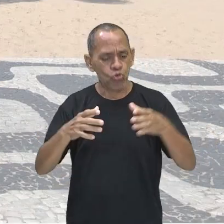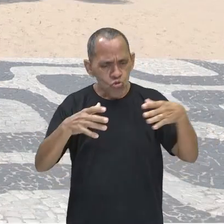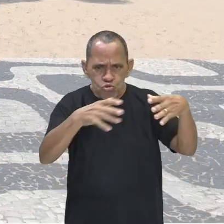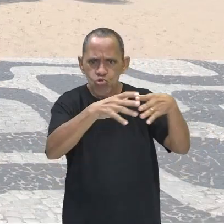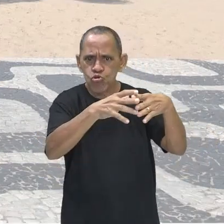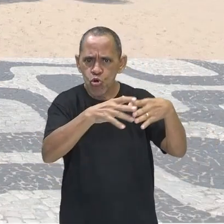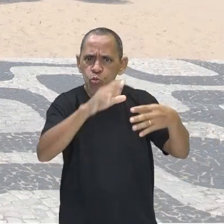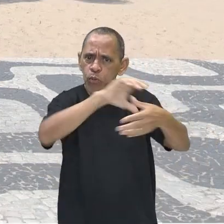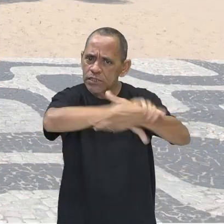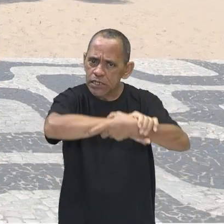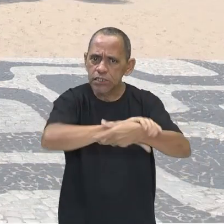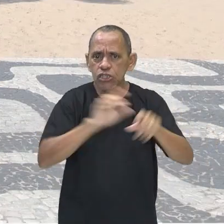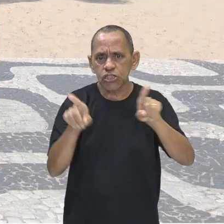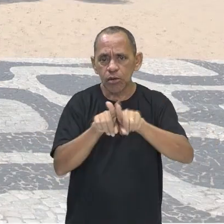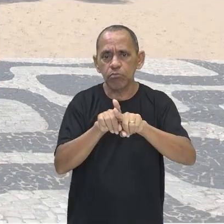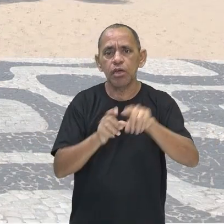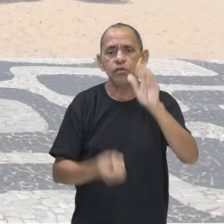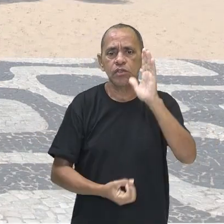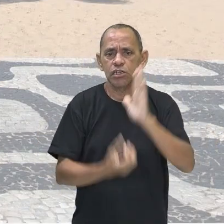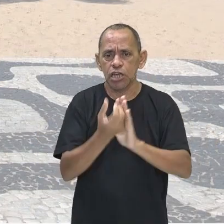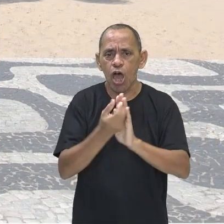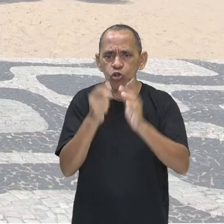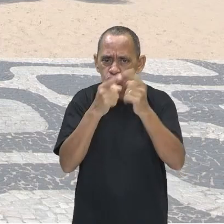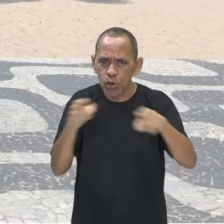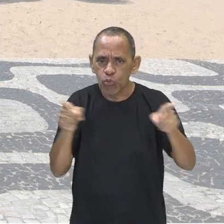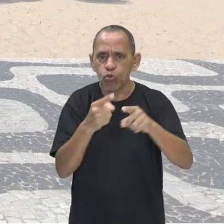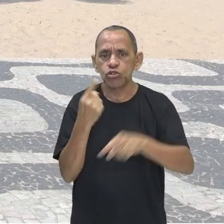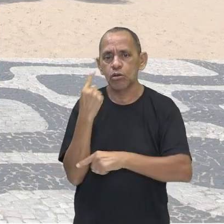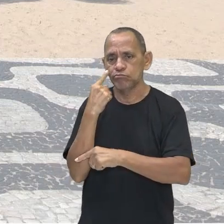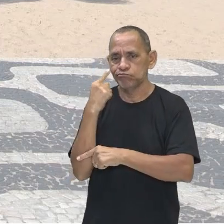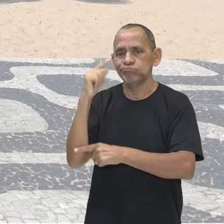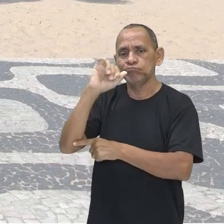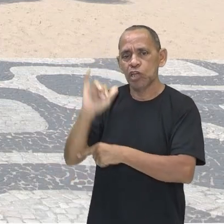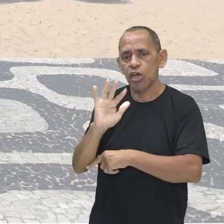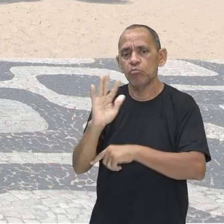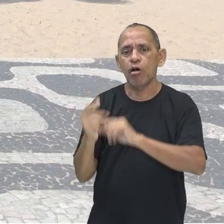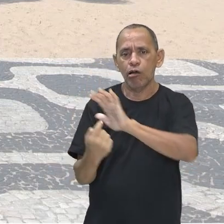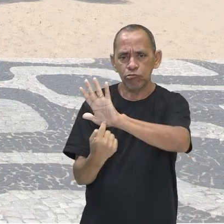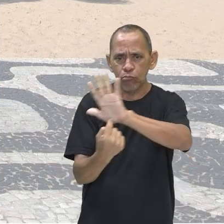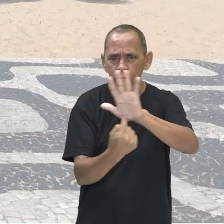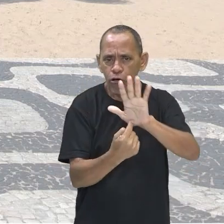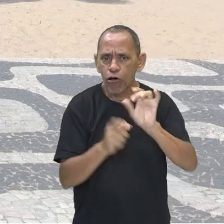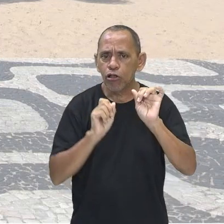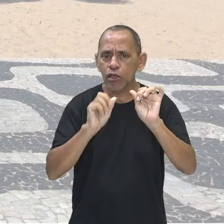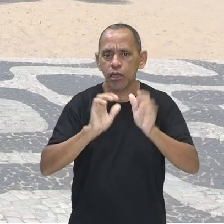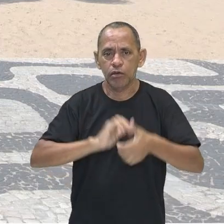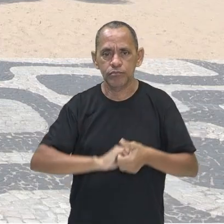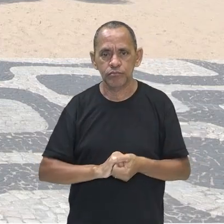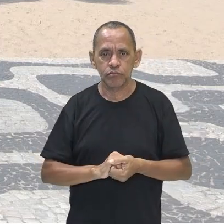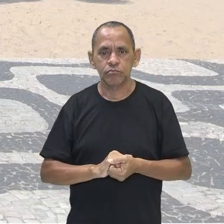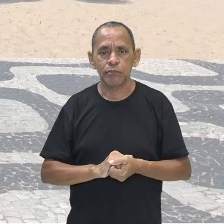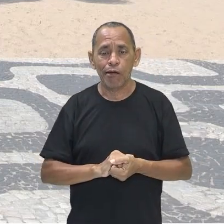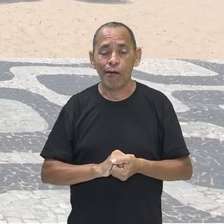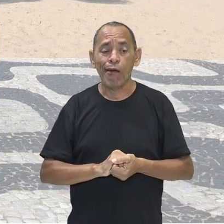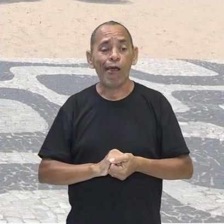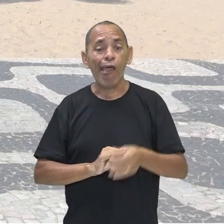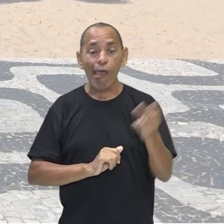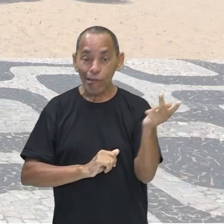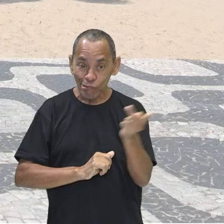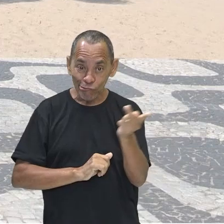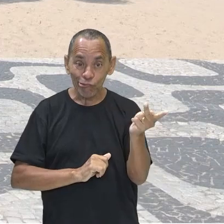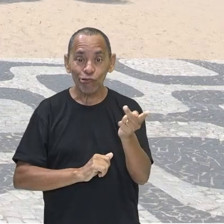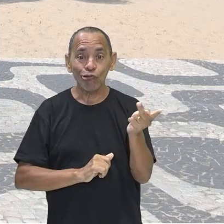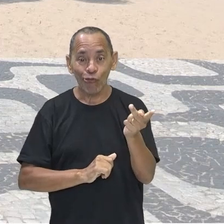música. Aqui eu trouxe para vocês Vinícius e Tom Jobim, eles eram muito parceiros, tanto é que vocês viram que eles têm muitas